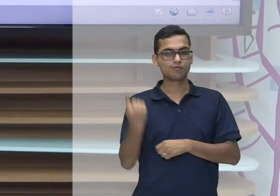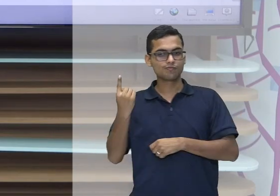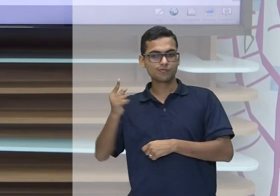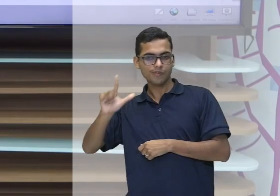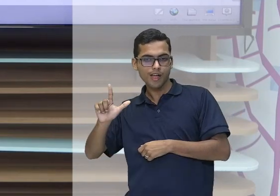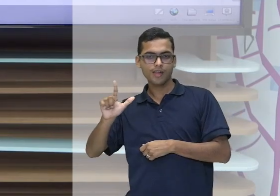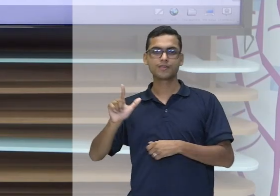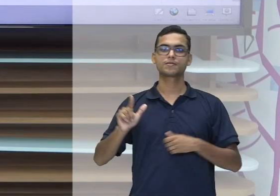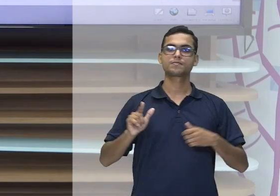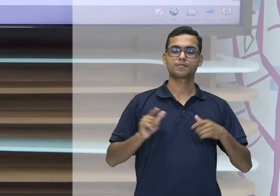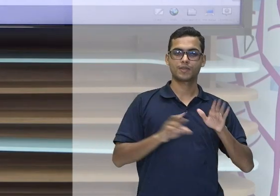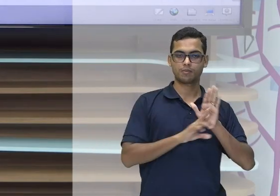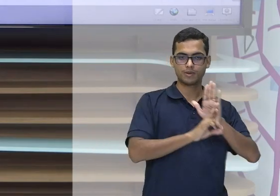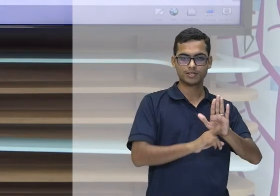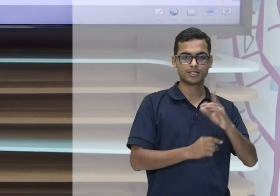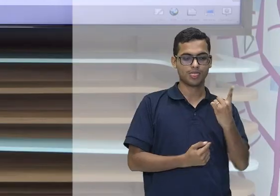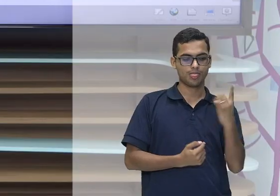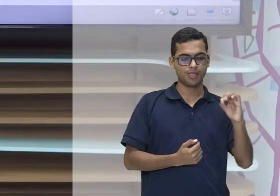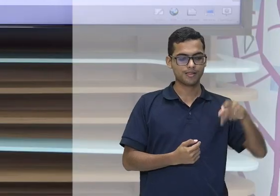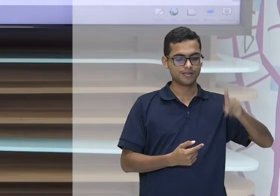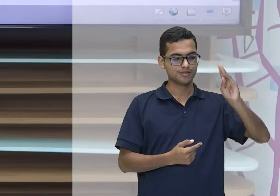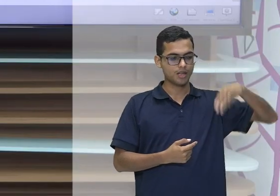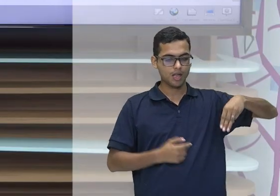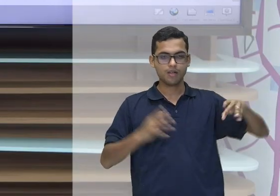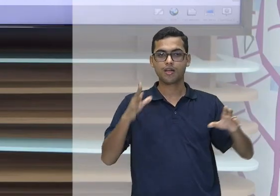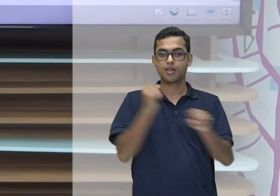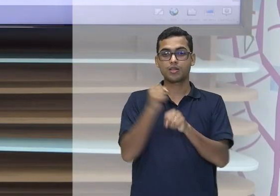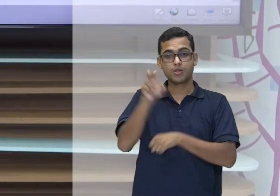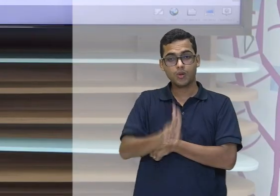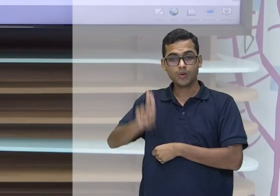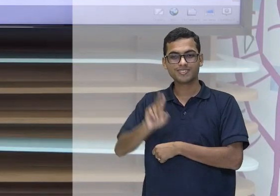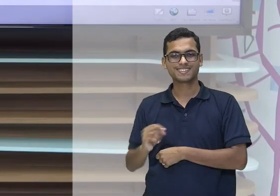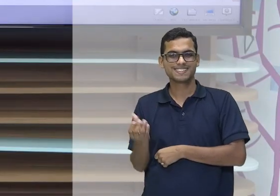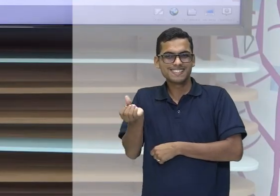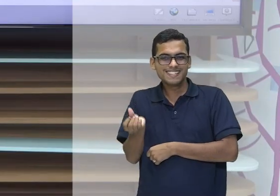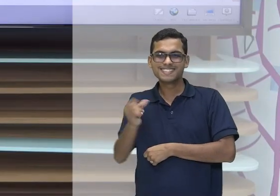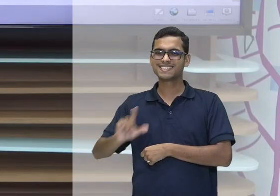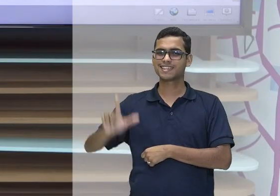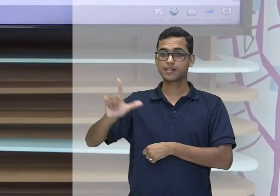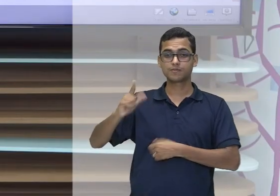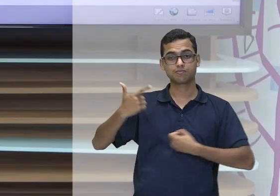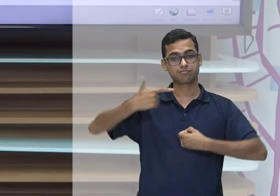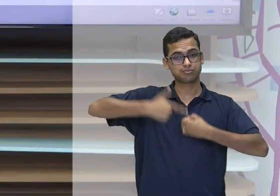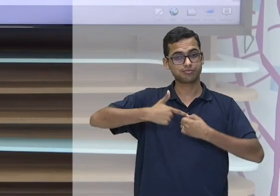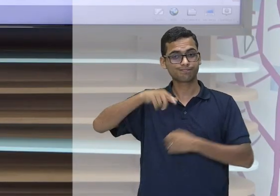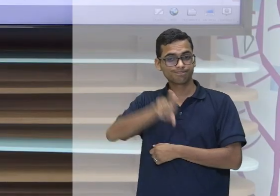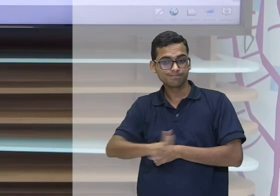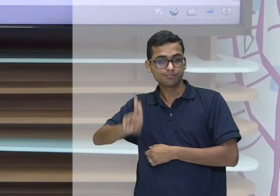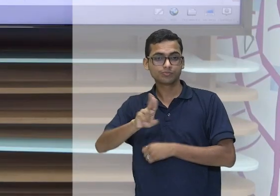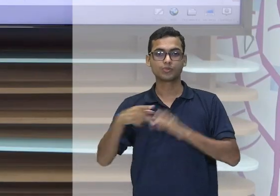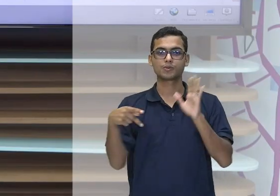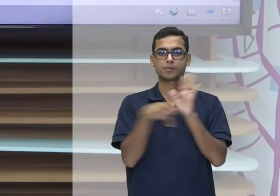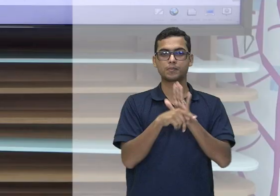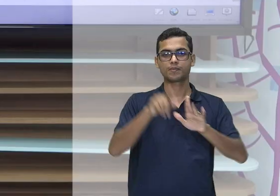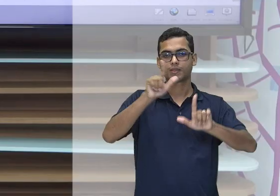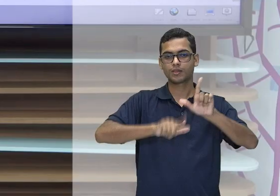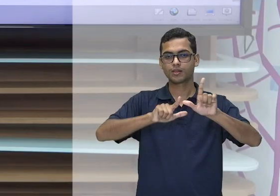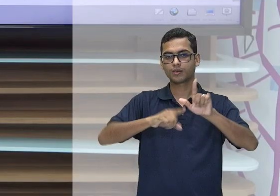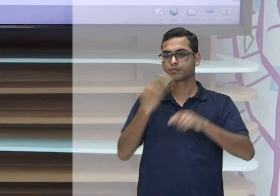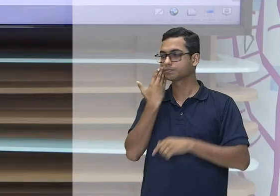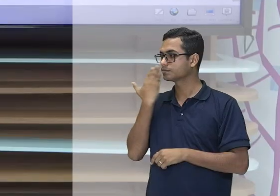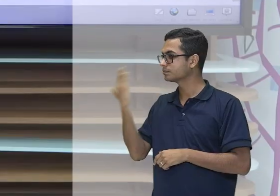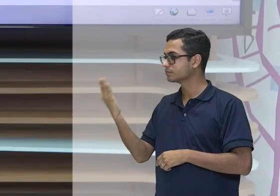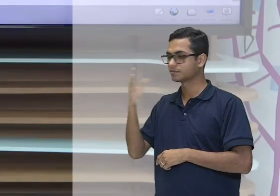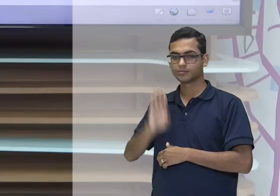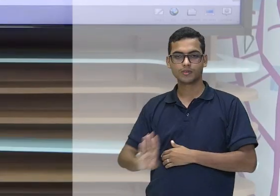ele vai ter gasto exatamente 6 litros de gasolina, que é a nossa letra